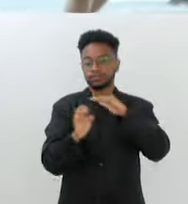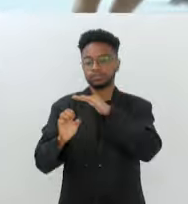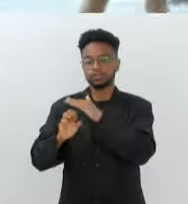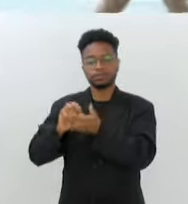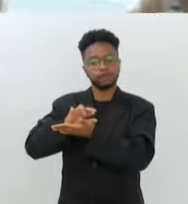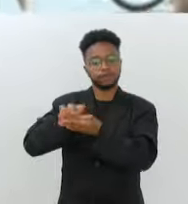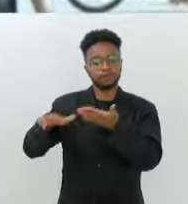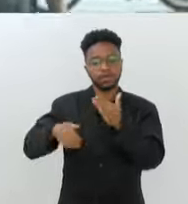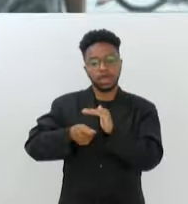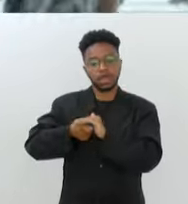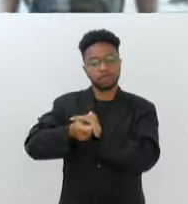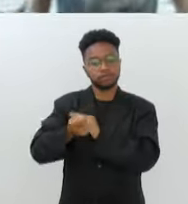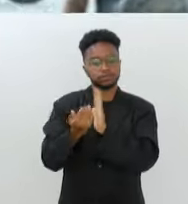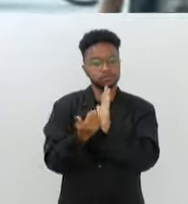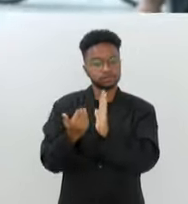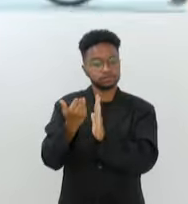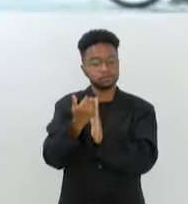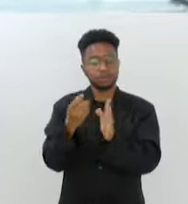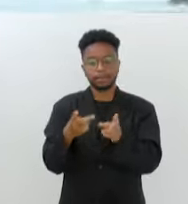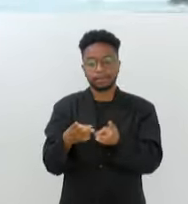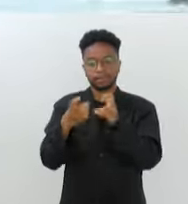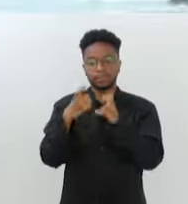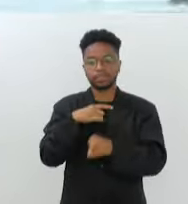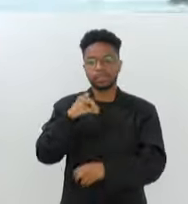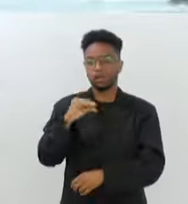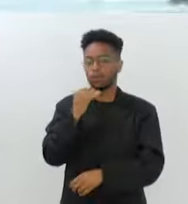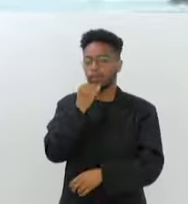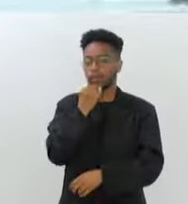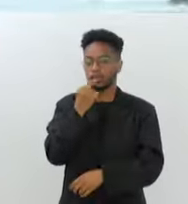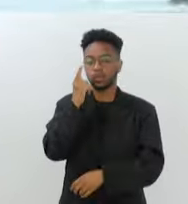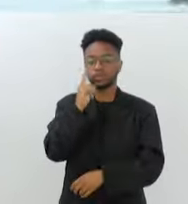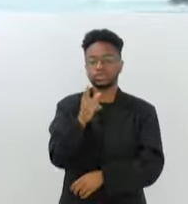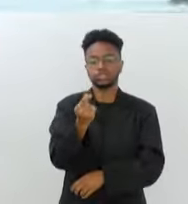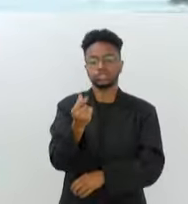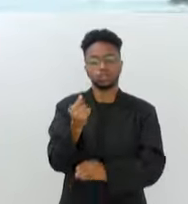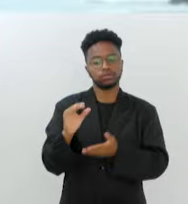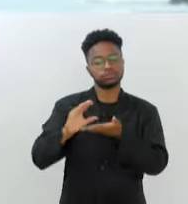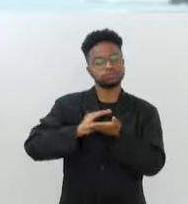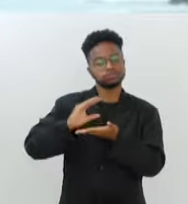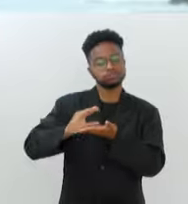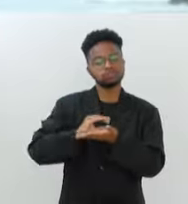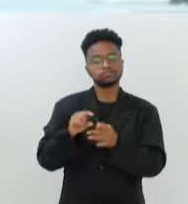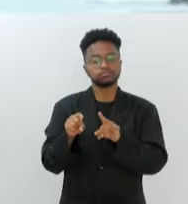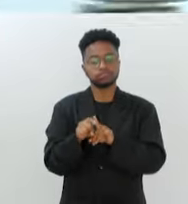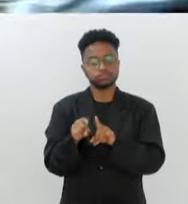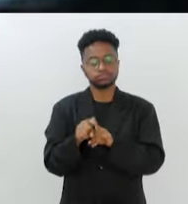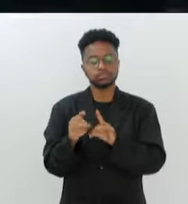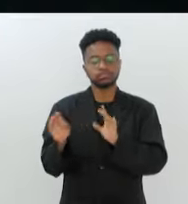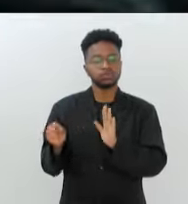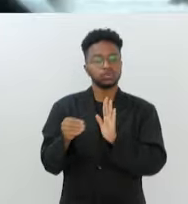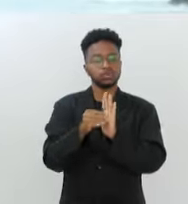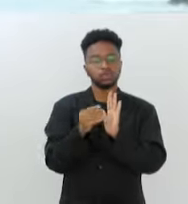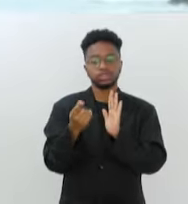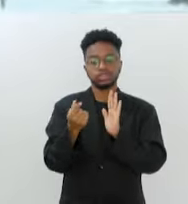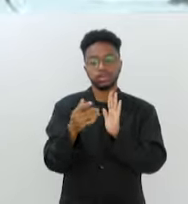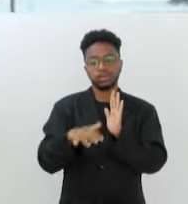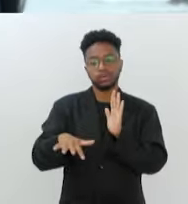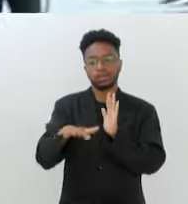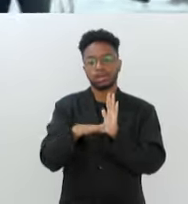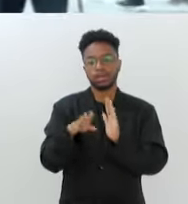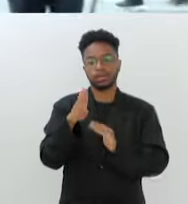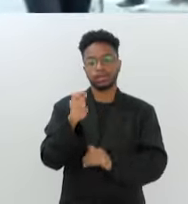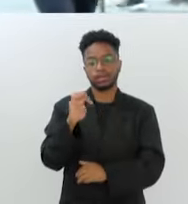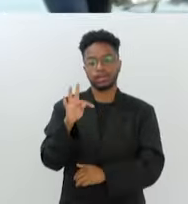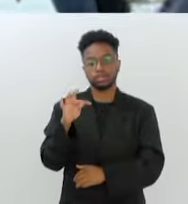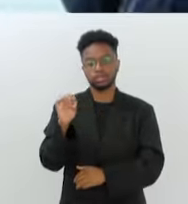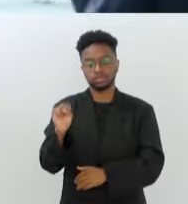investidores acabaram vendo uma oportunidade de ganhar ainda mais dinheiro e colocaram dinheiro nesse mercado de bets, porque eles